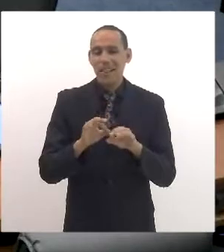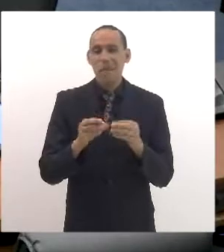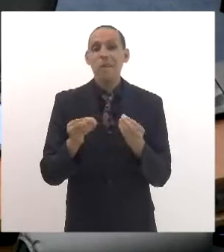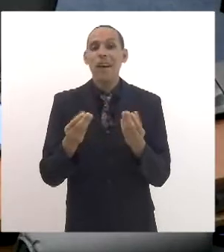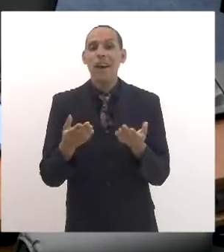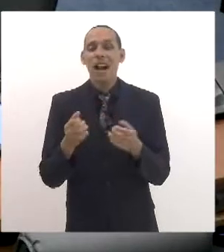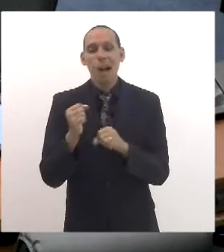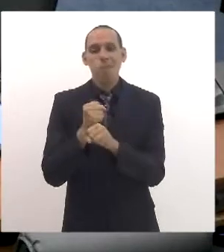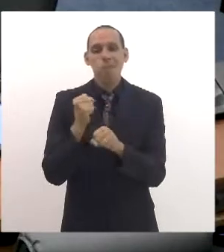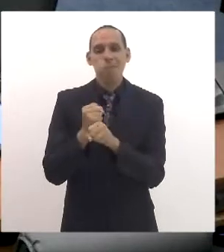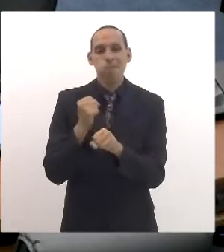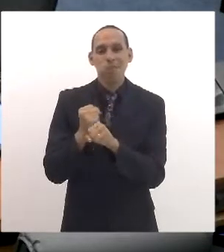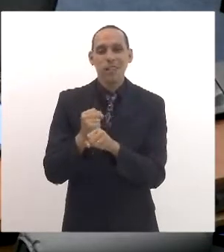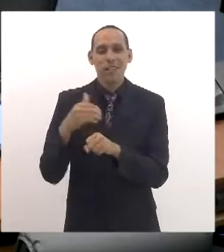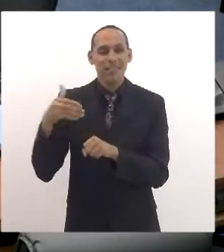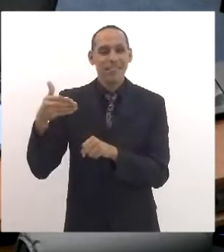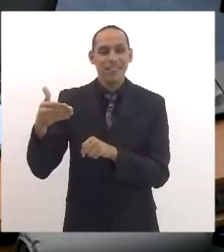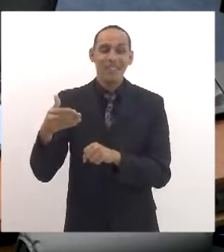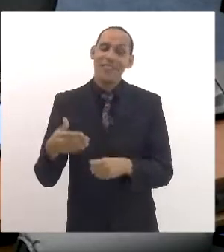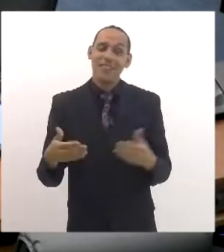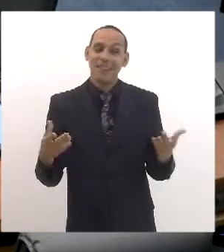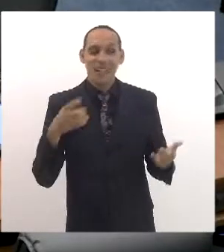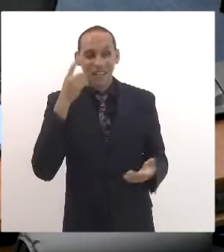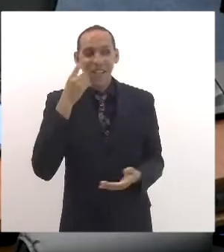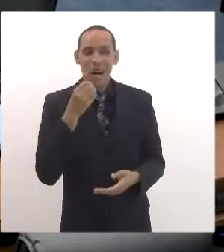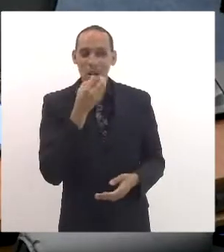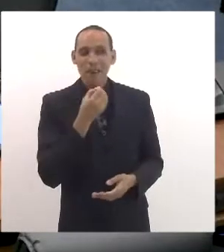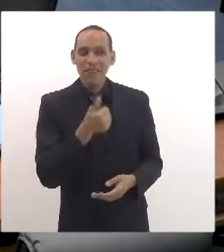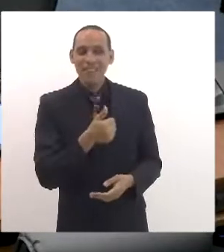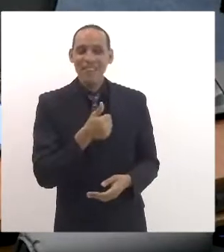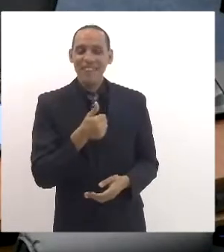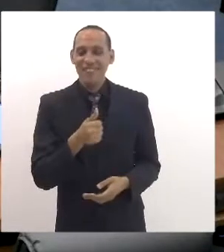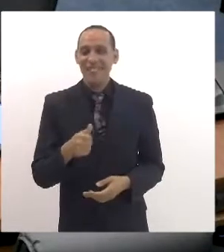aquela obra lá. Boa, deputado. Boas falas.